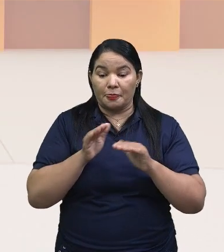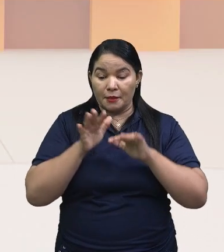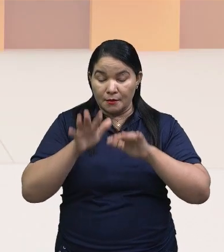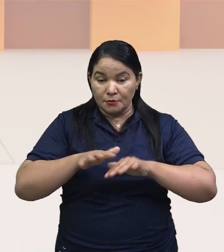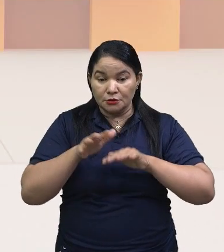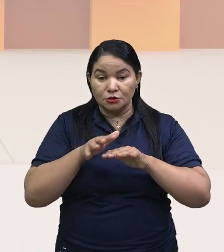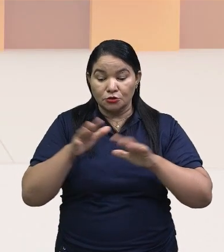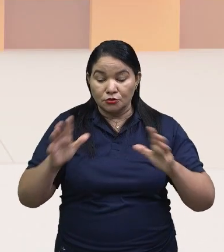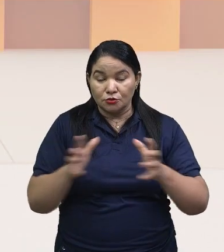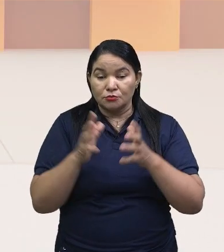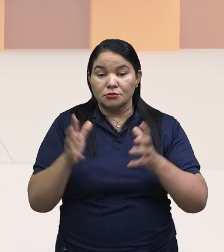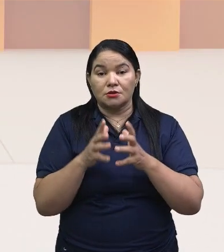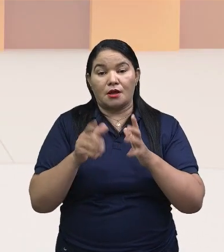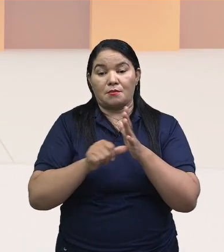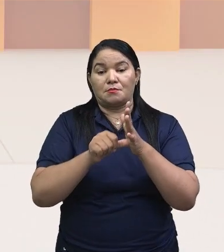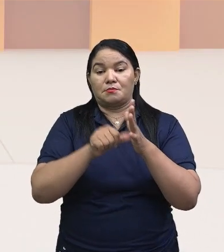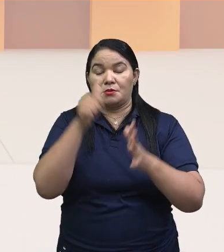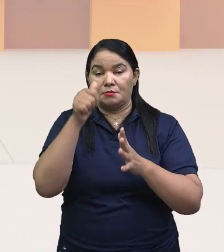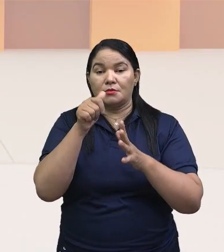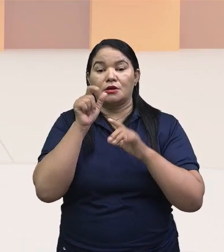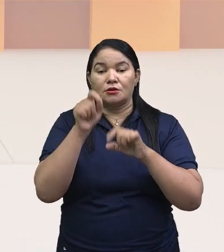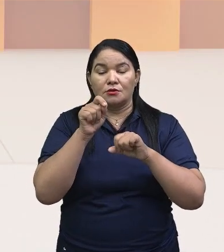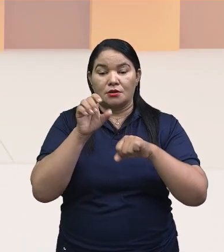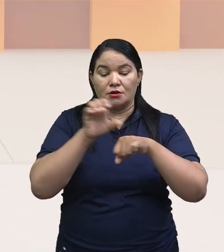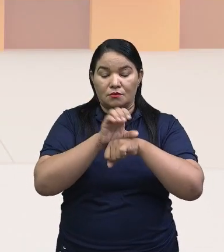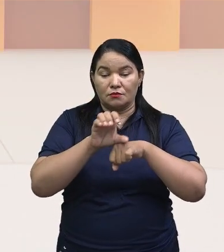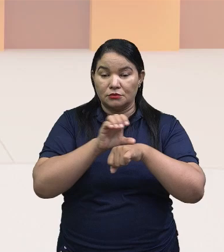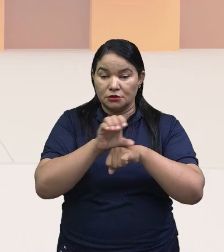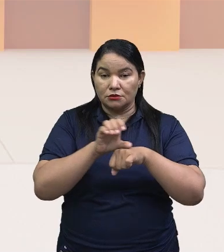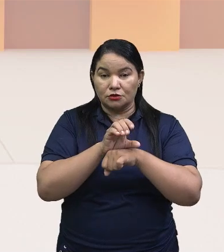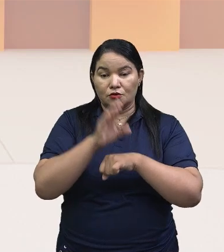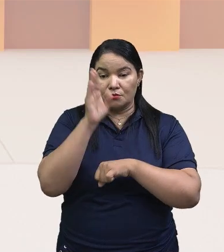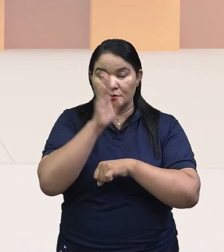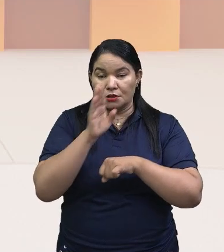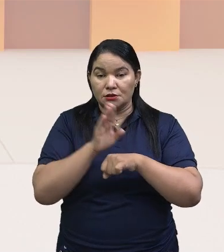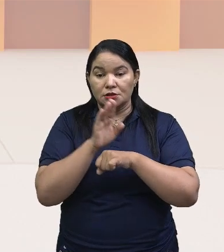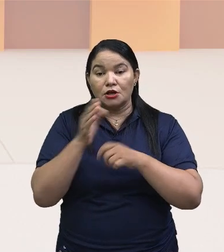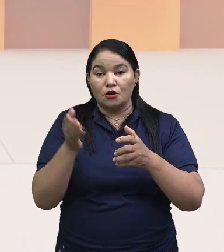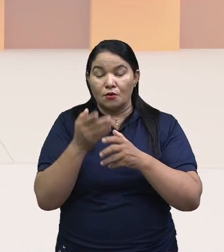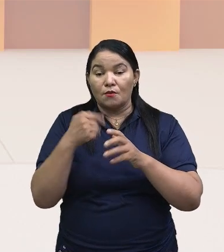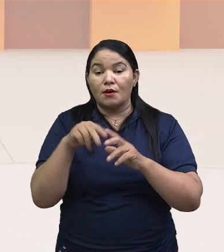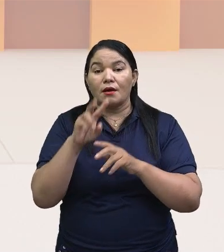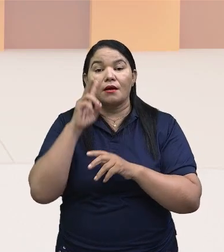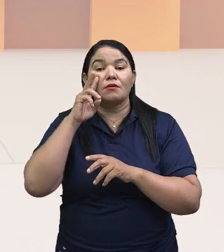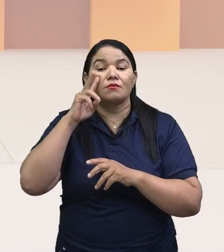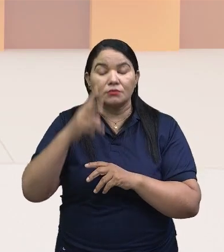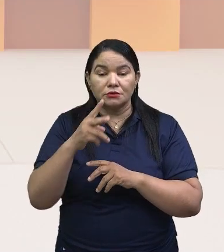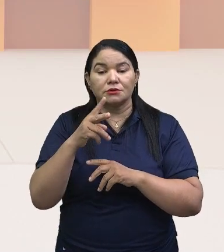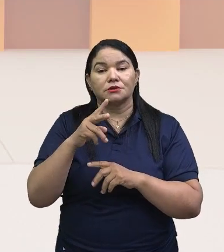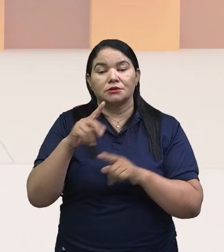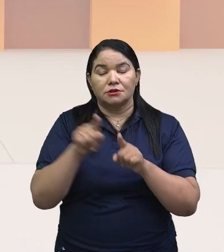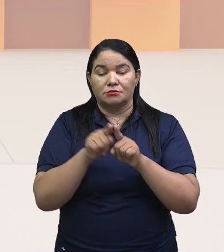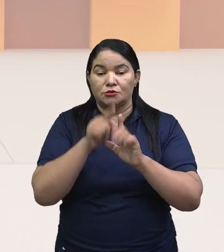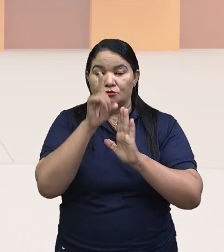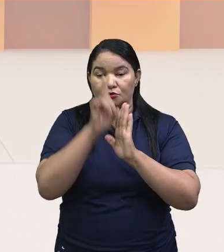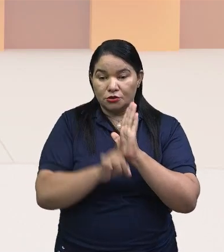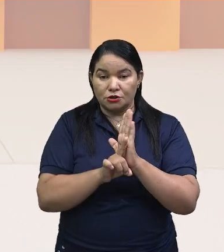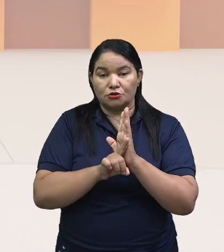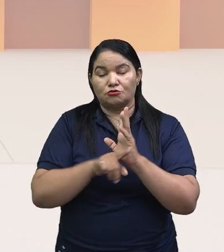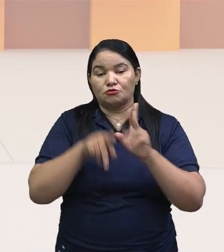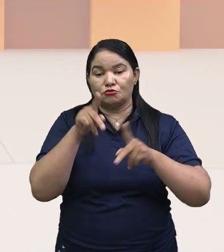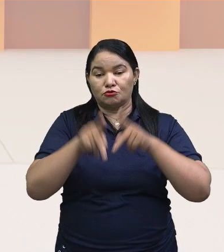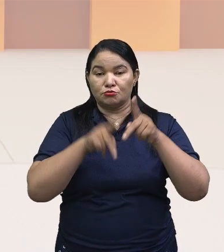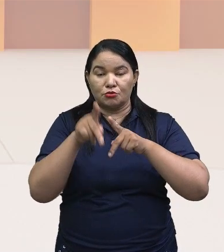vai ser a primeira vez que uma Constituição brasileira vai reconhecer o direito dos